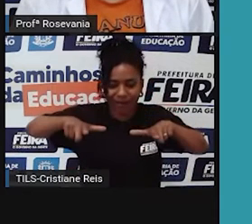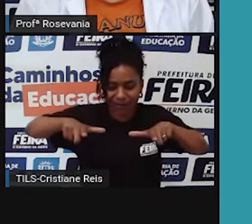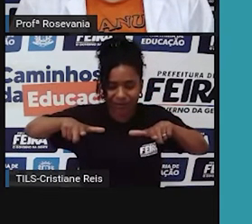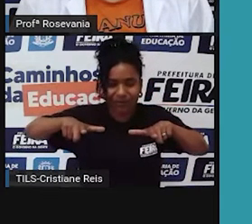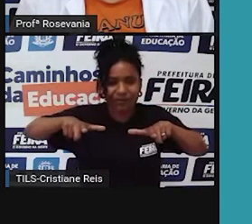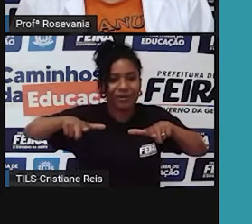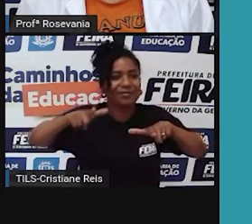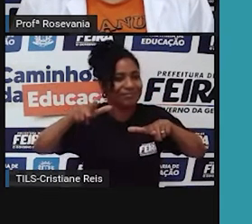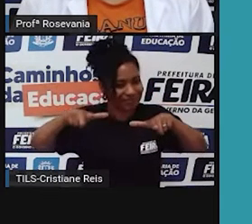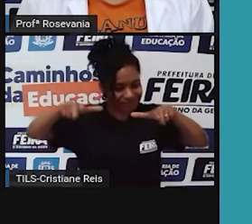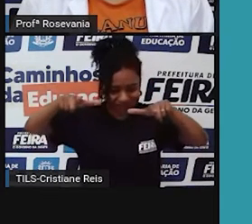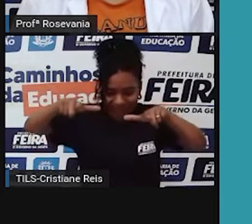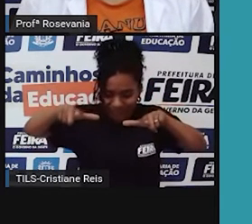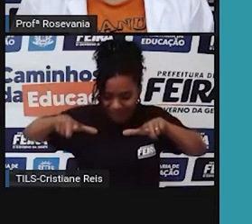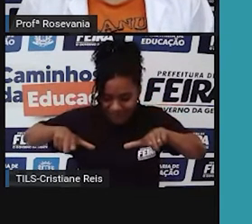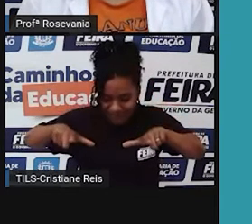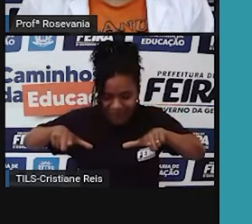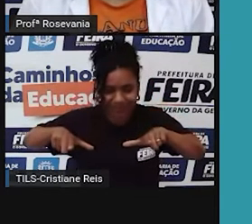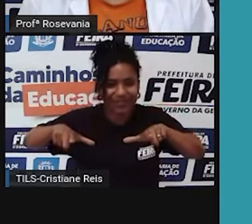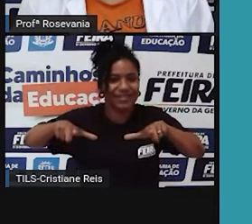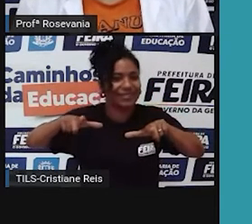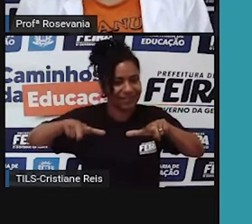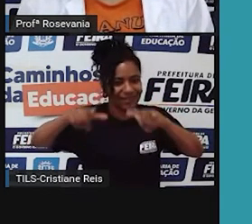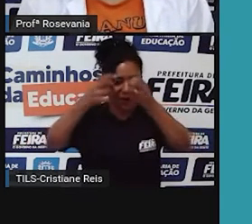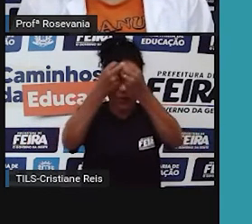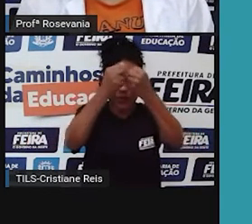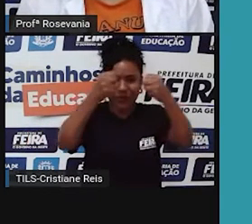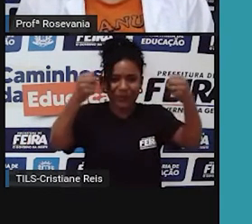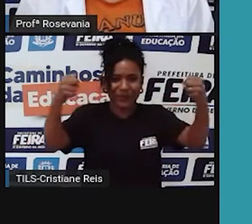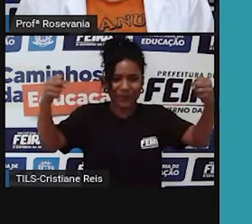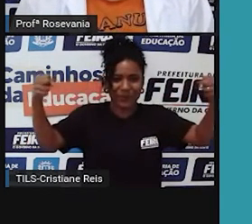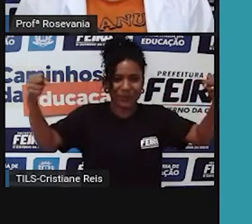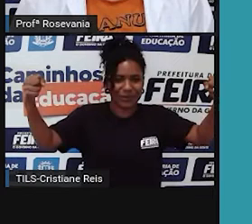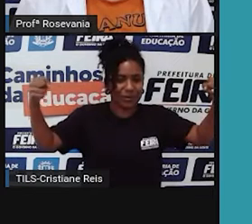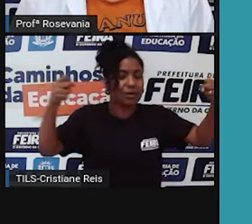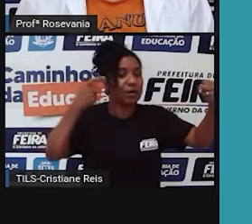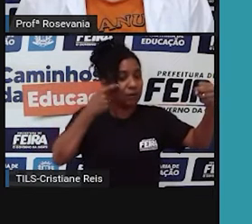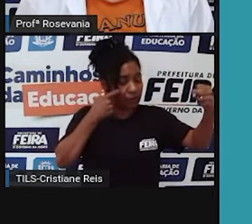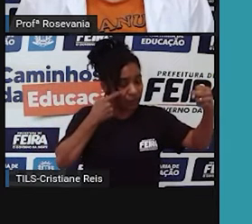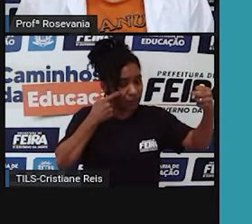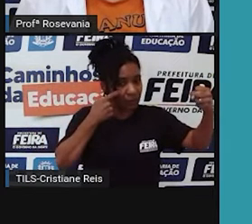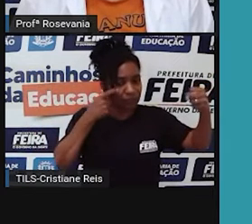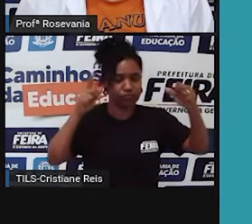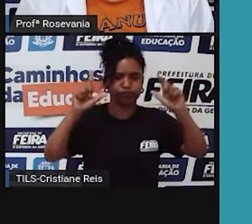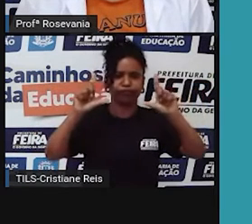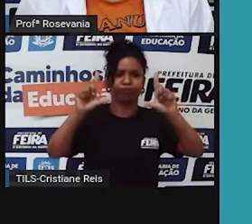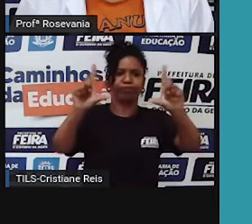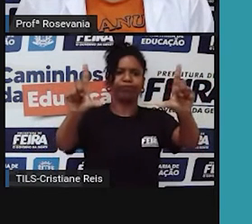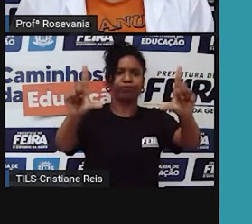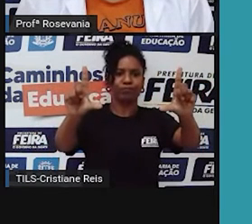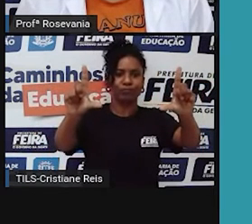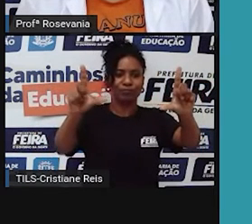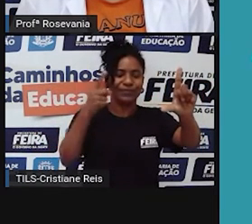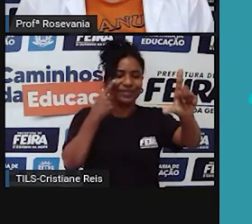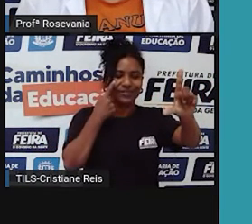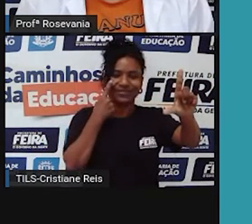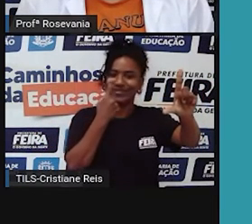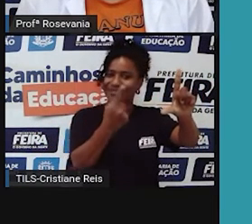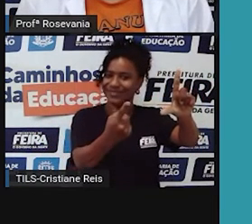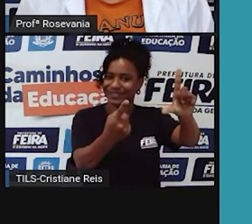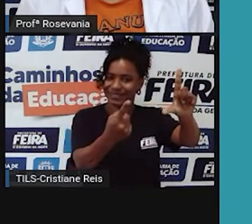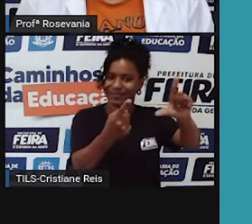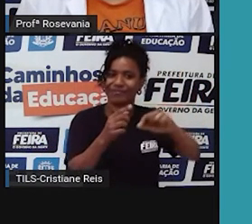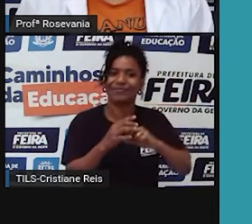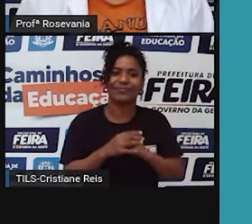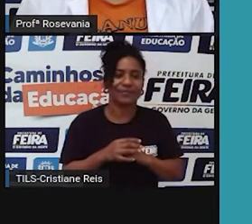plano, que é o famoso mapa mundi, que a gente chama, né? Então, ele tem essa. Esse aqui agora vem um